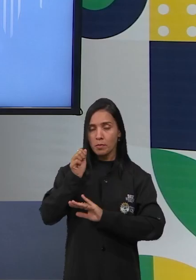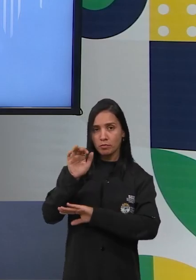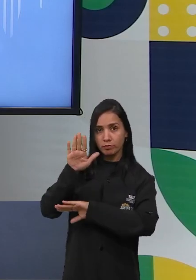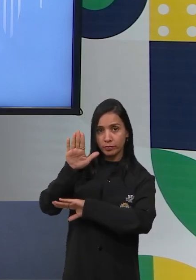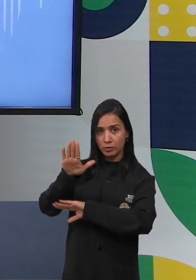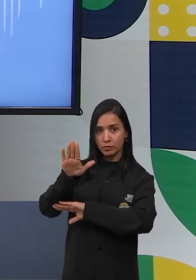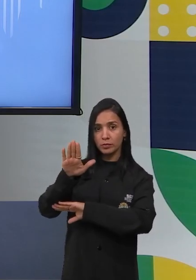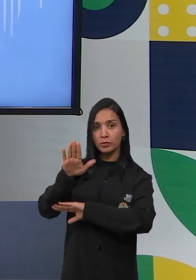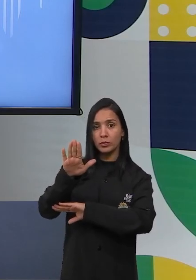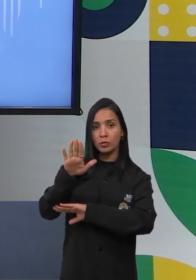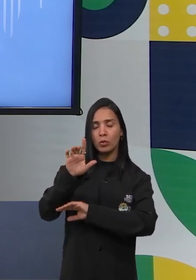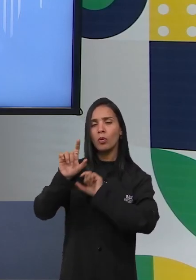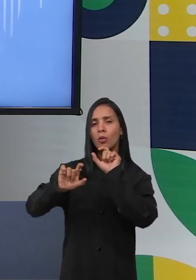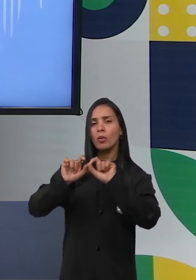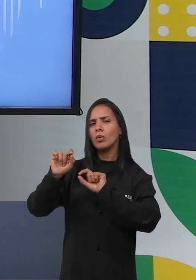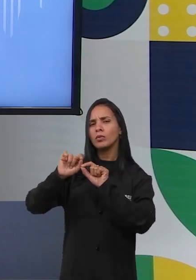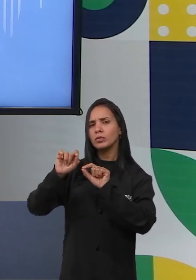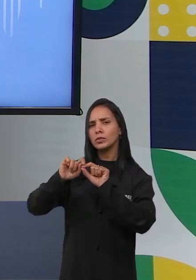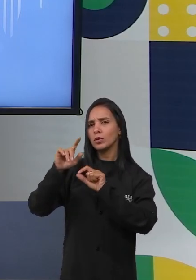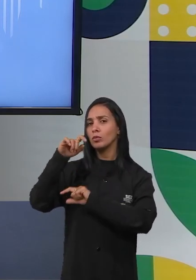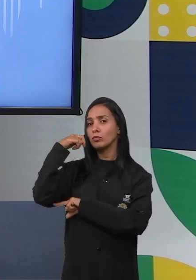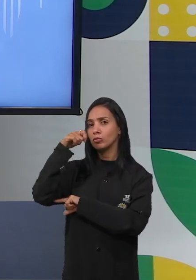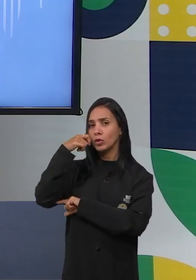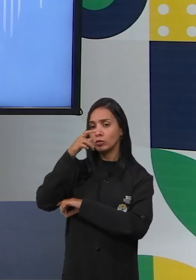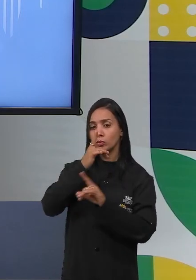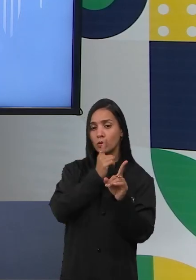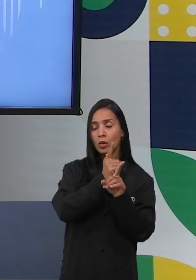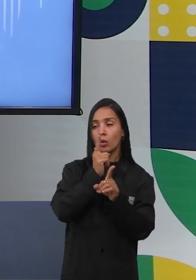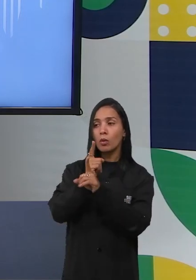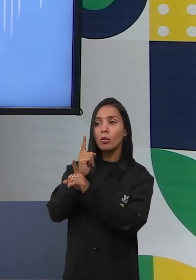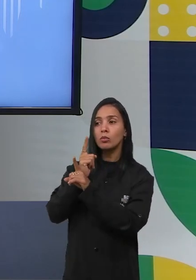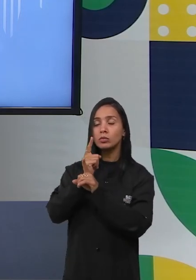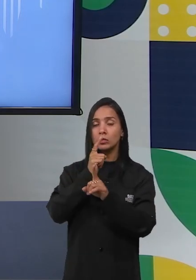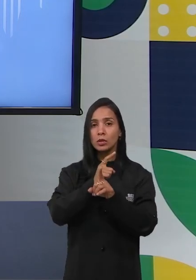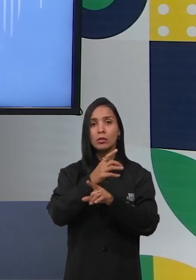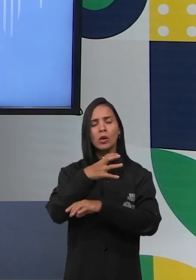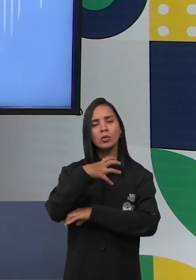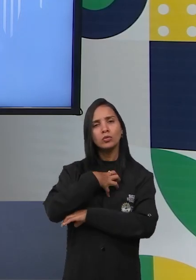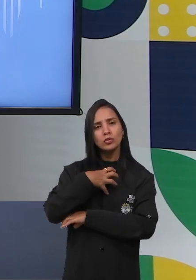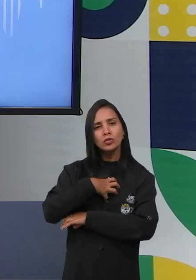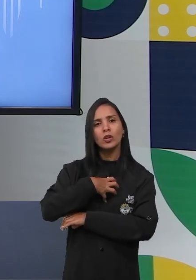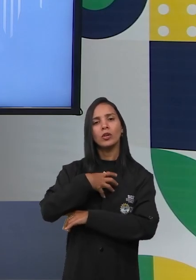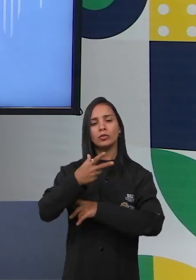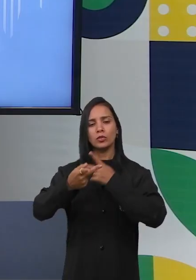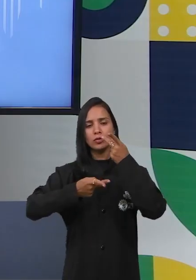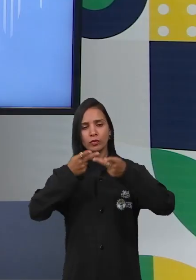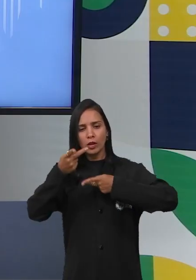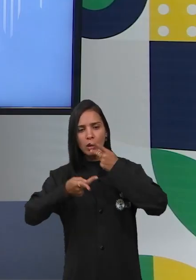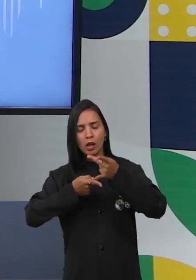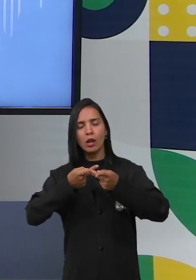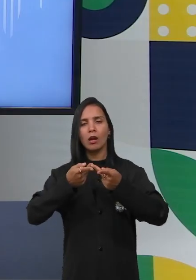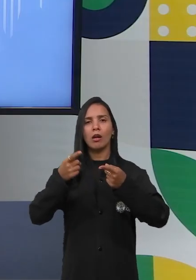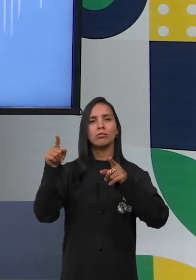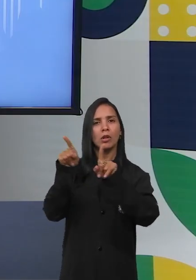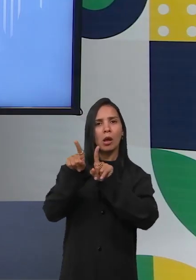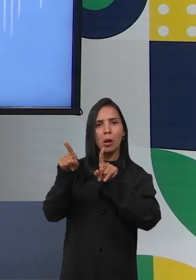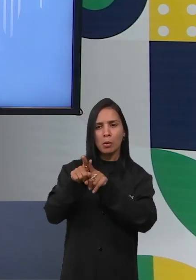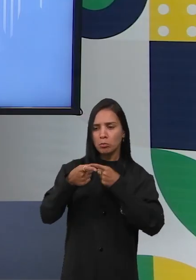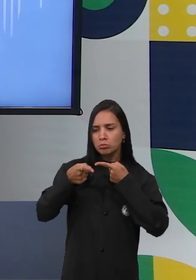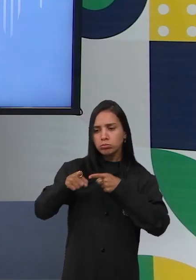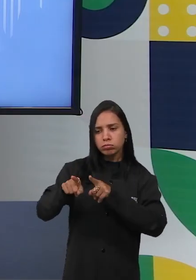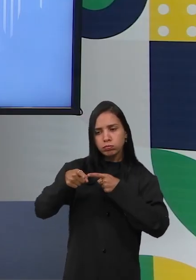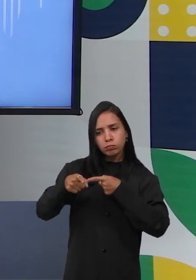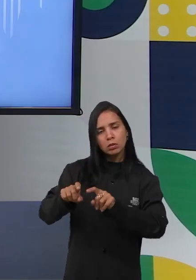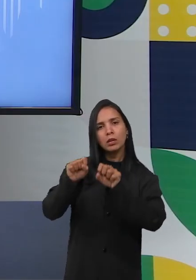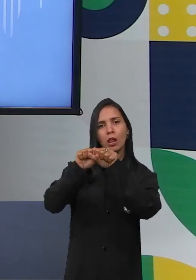encontravam uma forma, né, de falar sobre o sistema, de fazer crítica ao